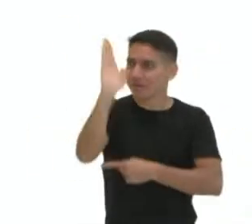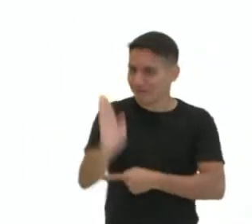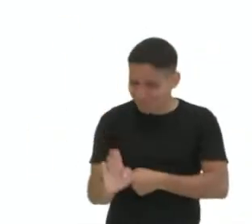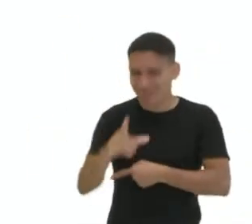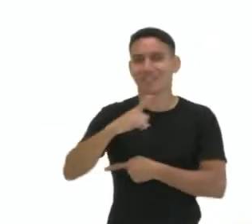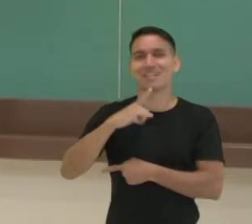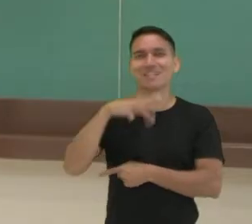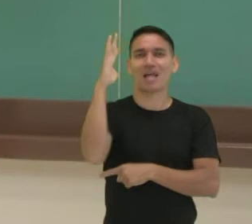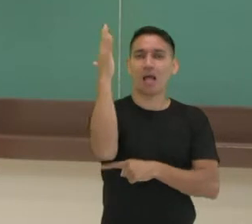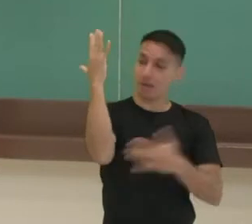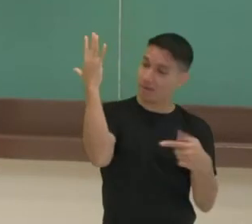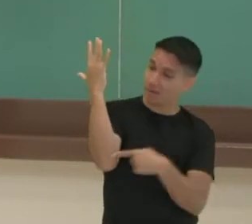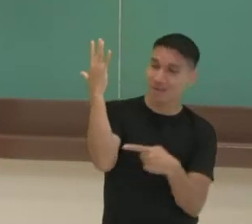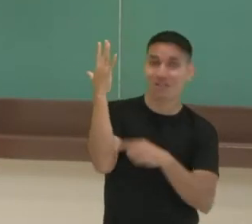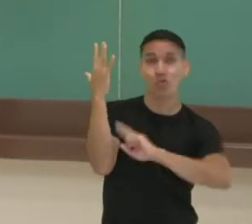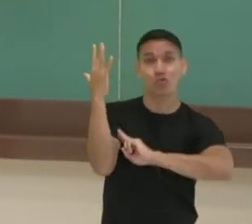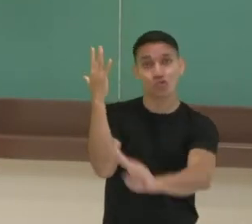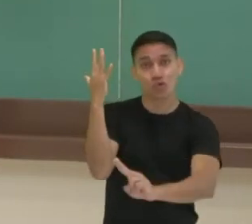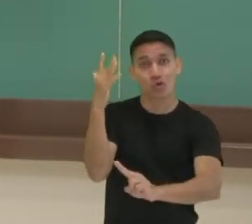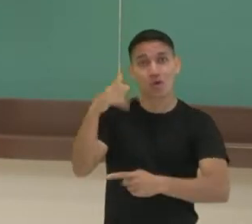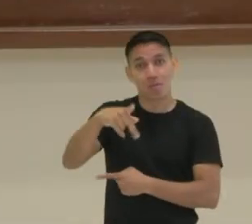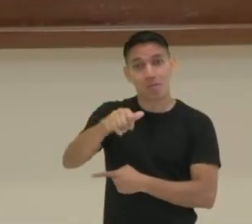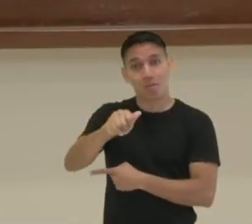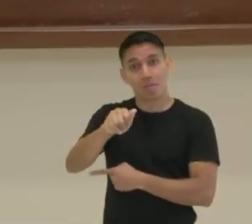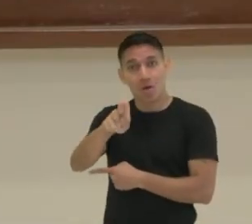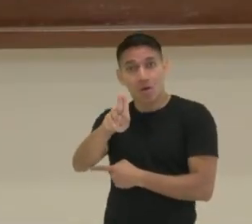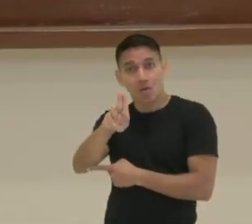madeira conhecida como pau-brasil. Então foi a